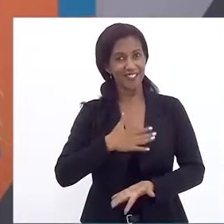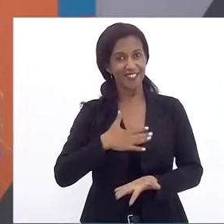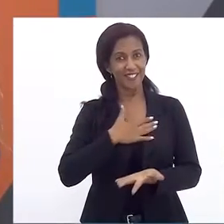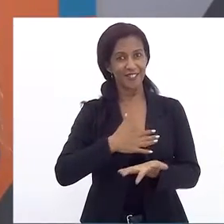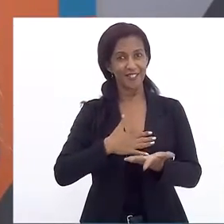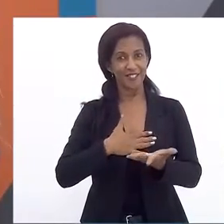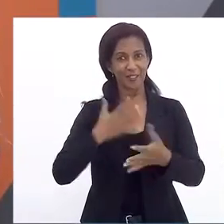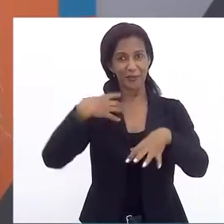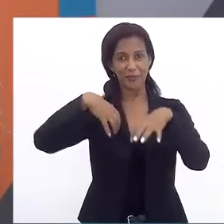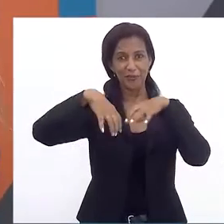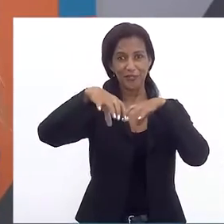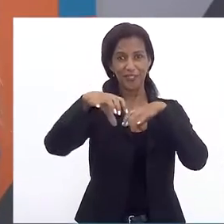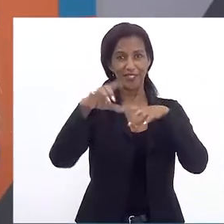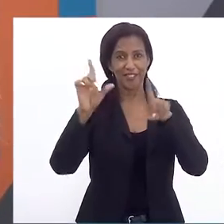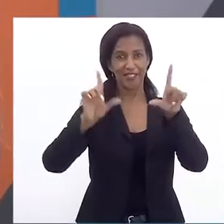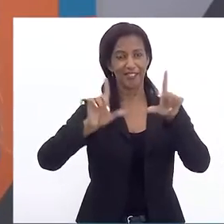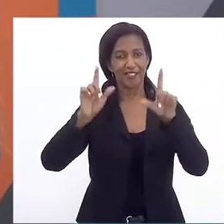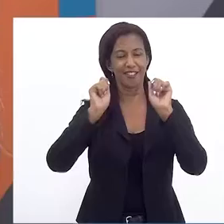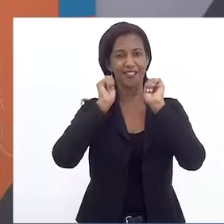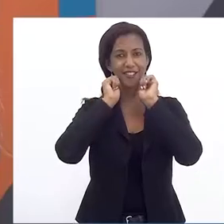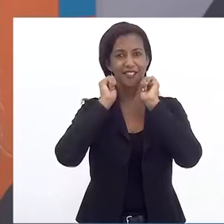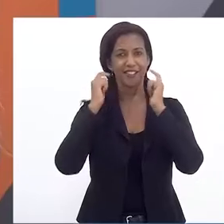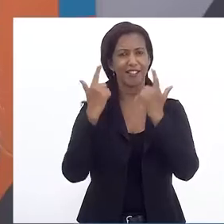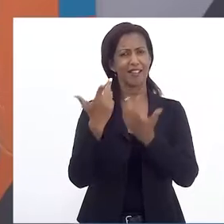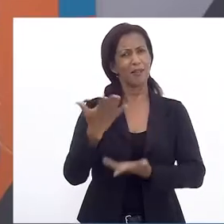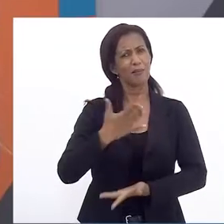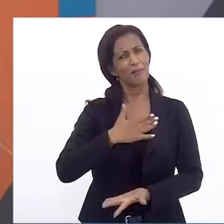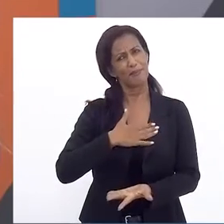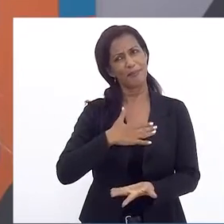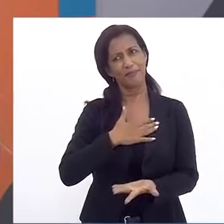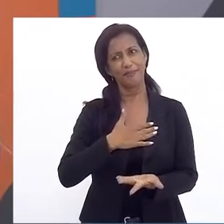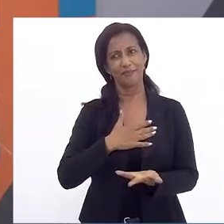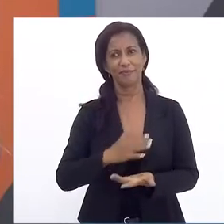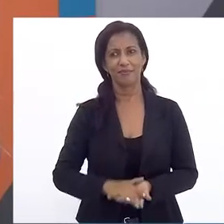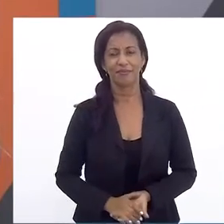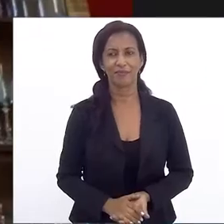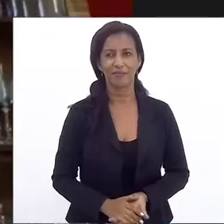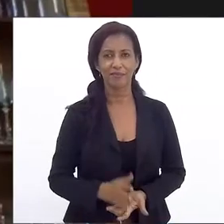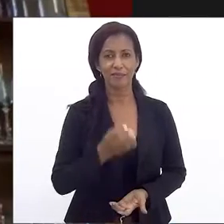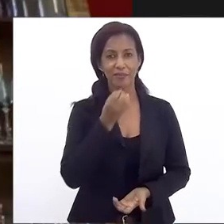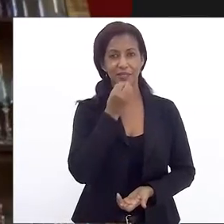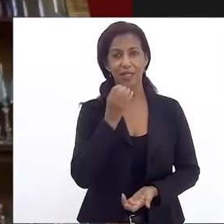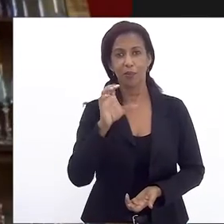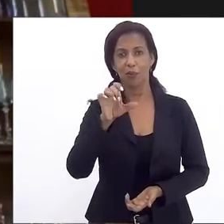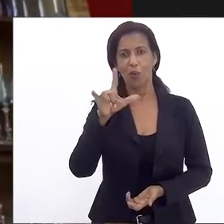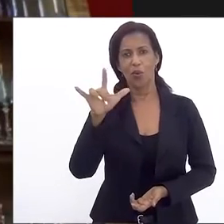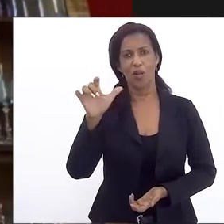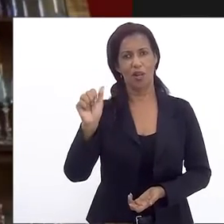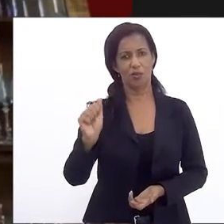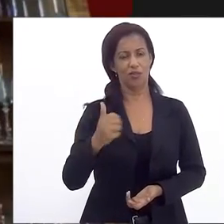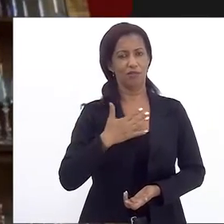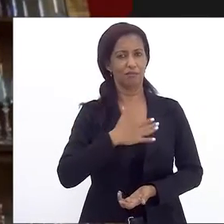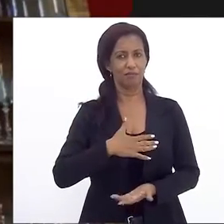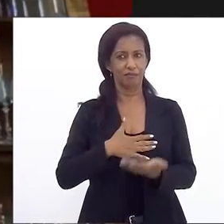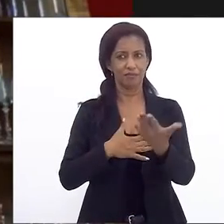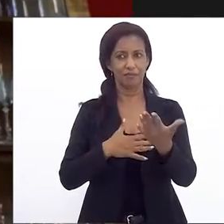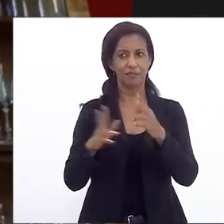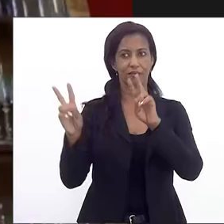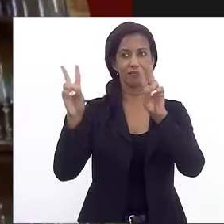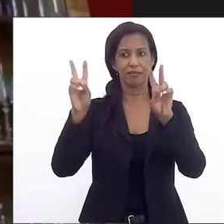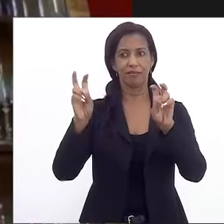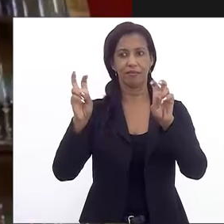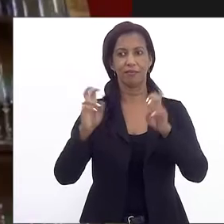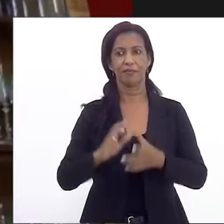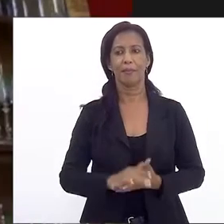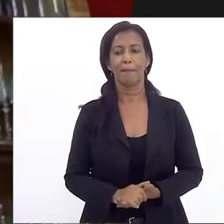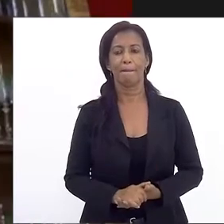aqui no, nos estúdios virtuais da TV Alerj. Que bom, que prazer em recebê-la. Que bom, Cláudia. É um prazer estar aqui